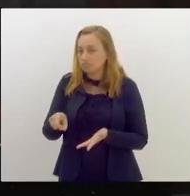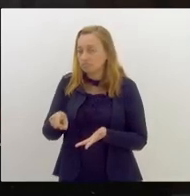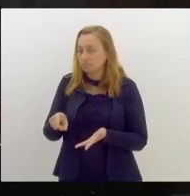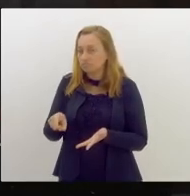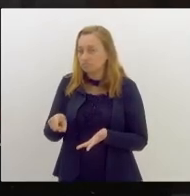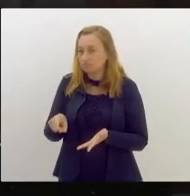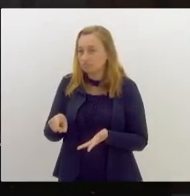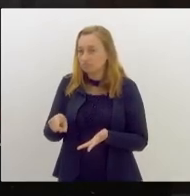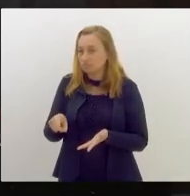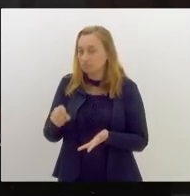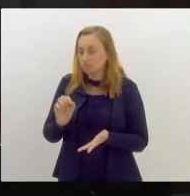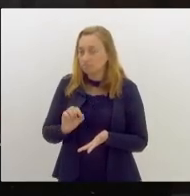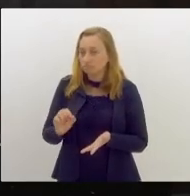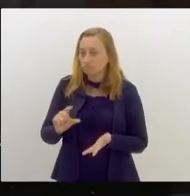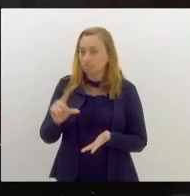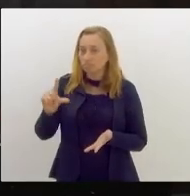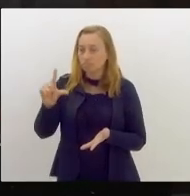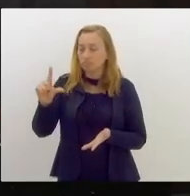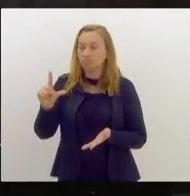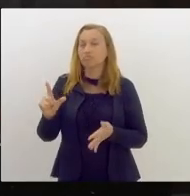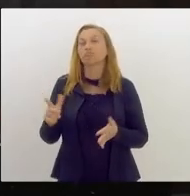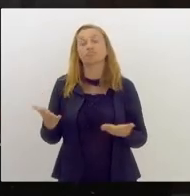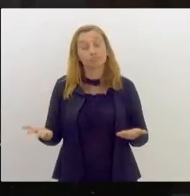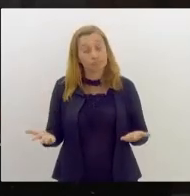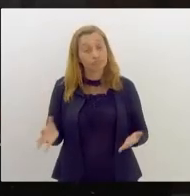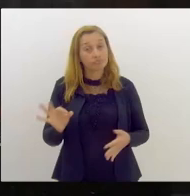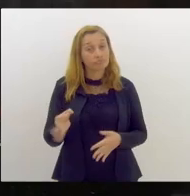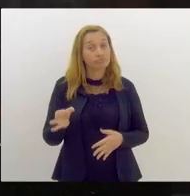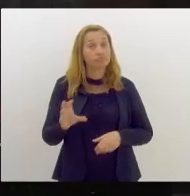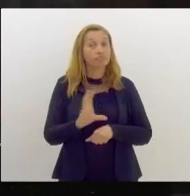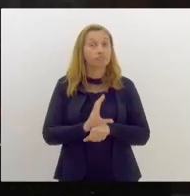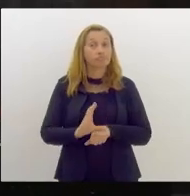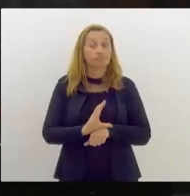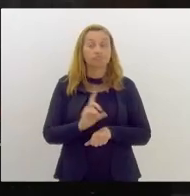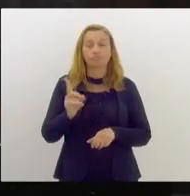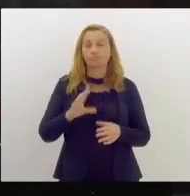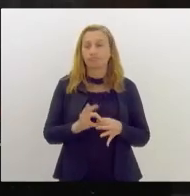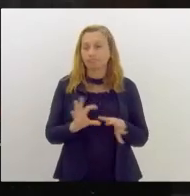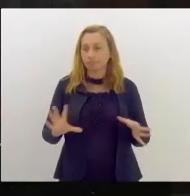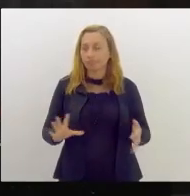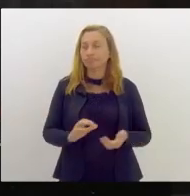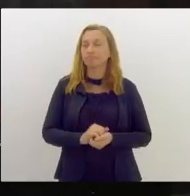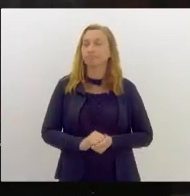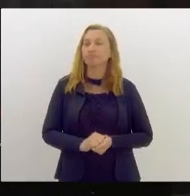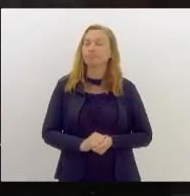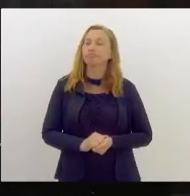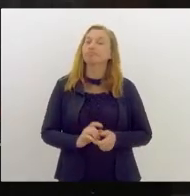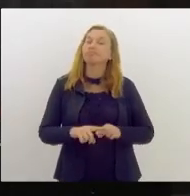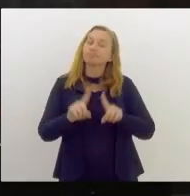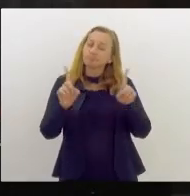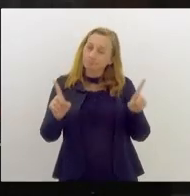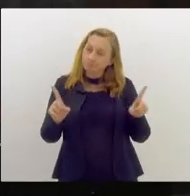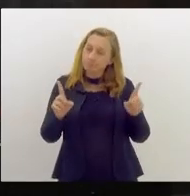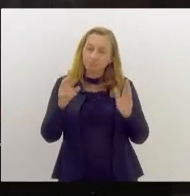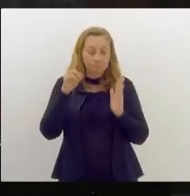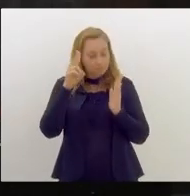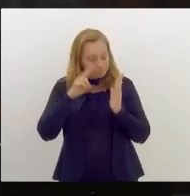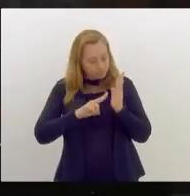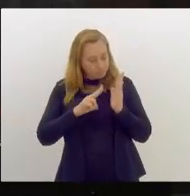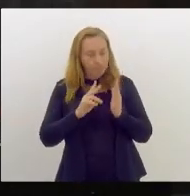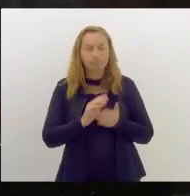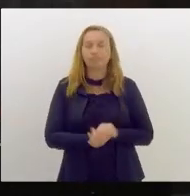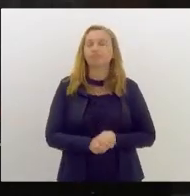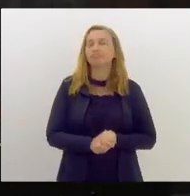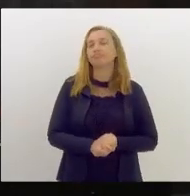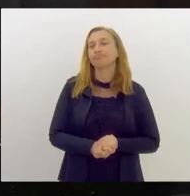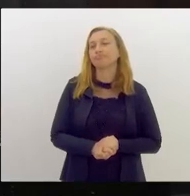evidentemente que isto a constituição não permite mas a leitura ao